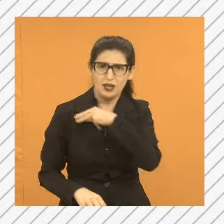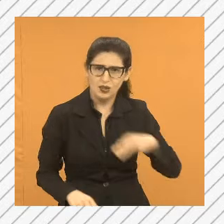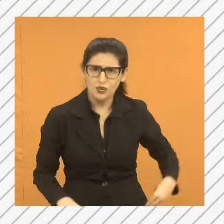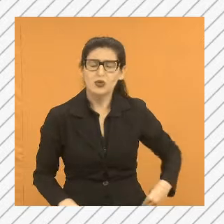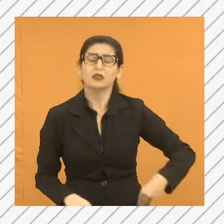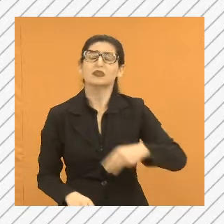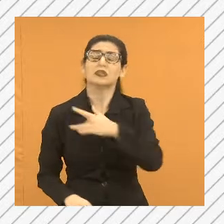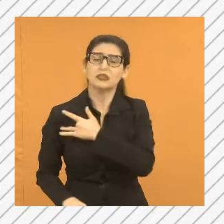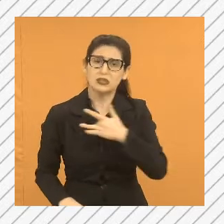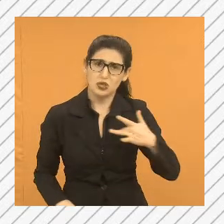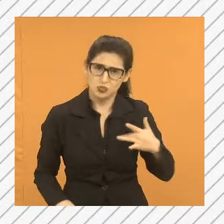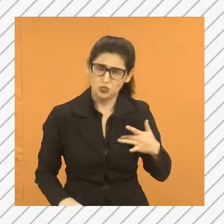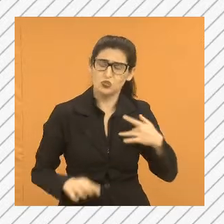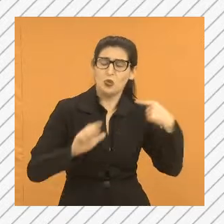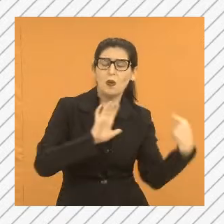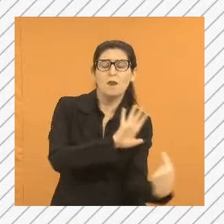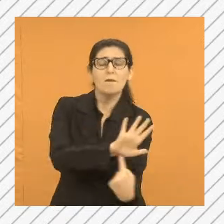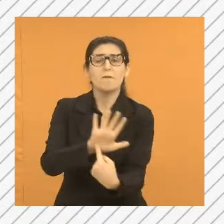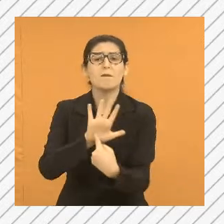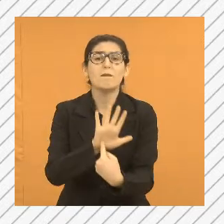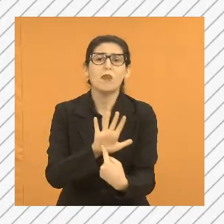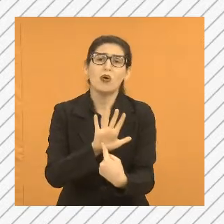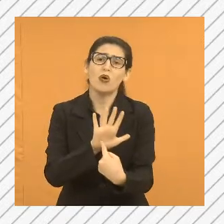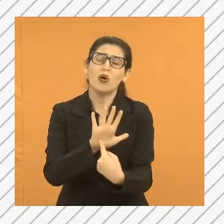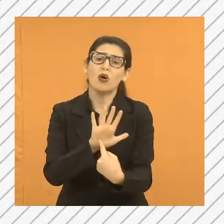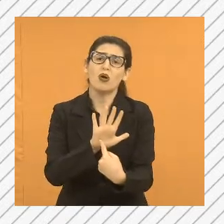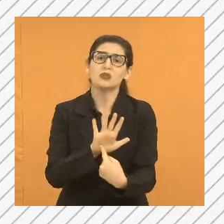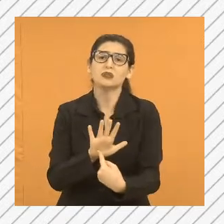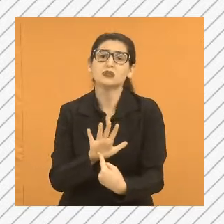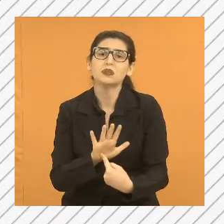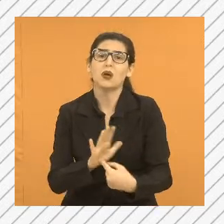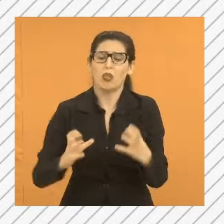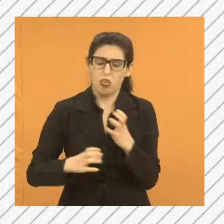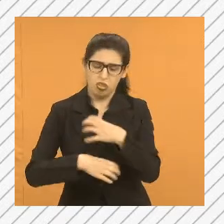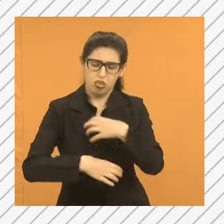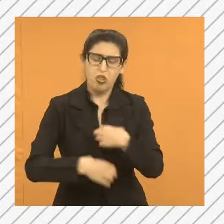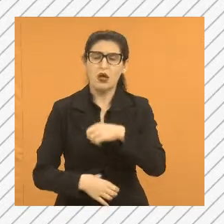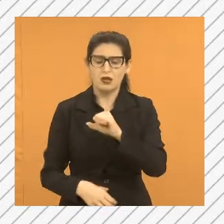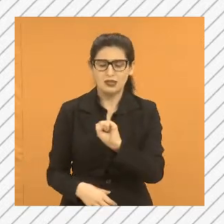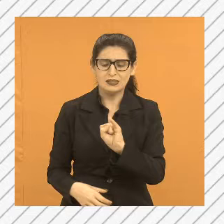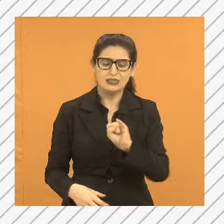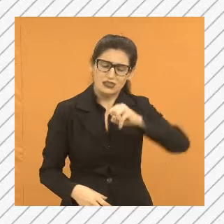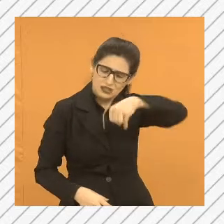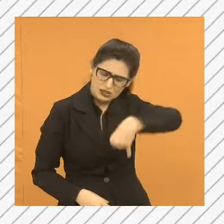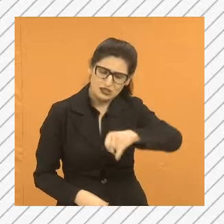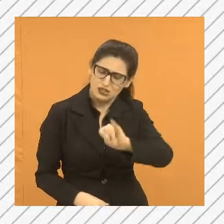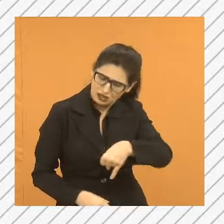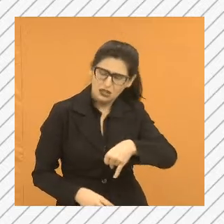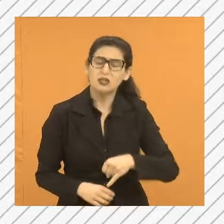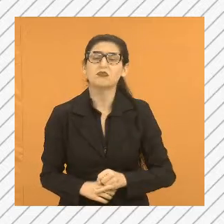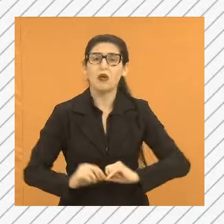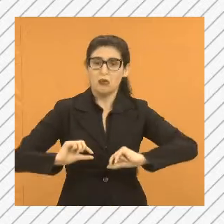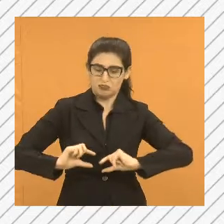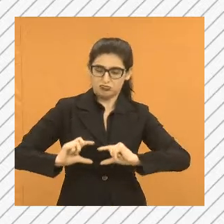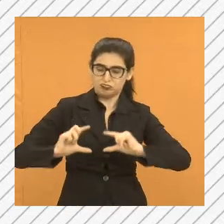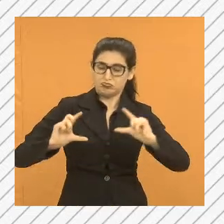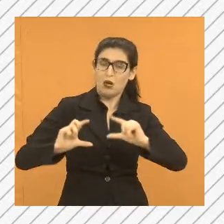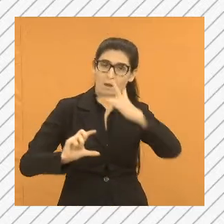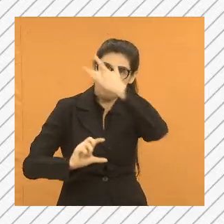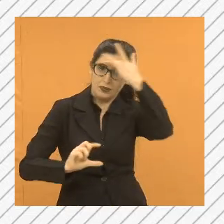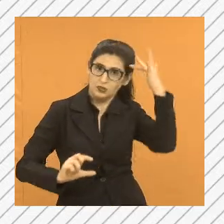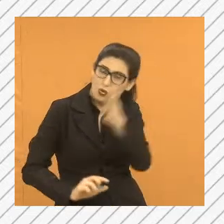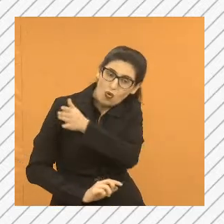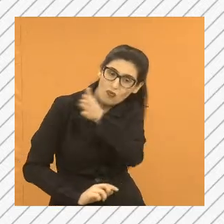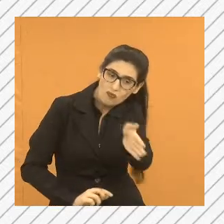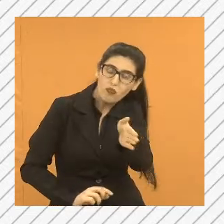Esse quadro mostra as consultas realizadas no SIM e o aumento que tivemos em